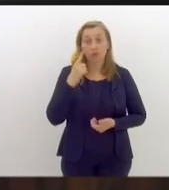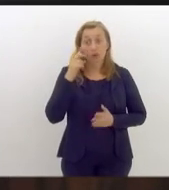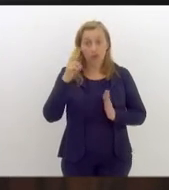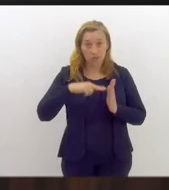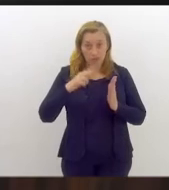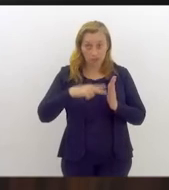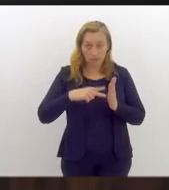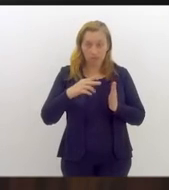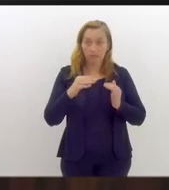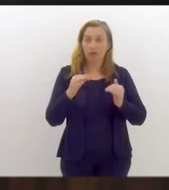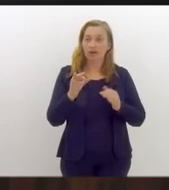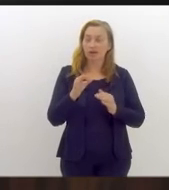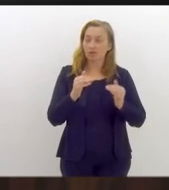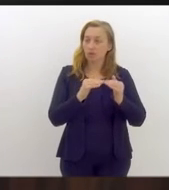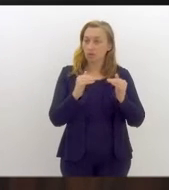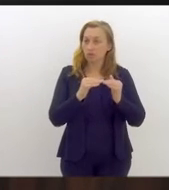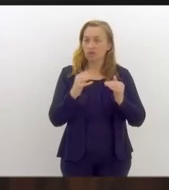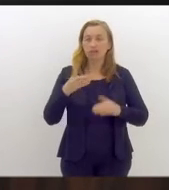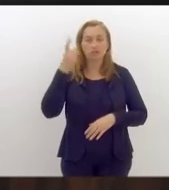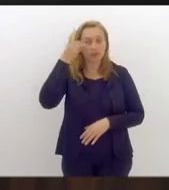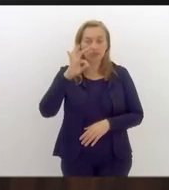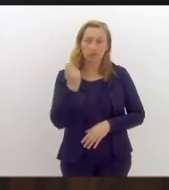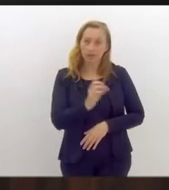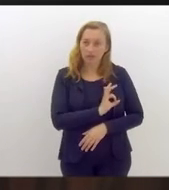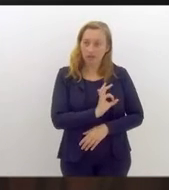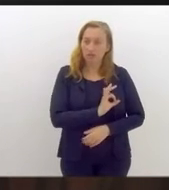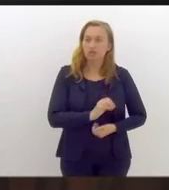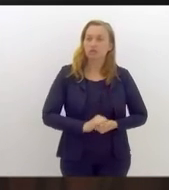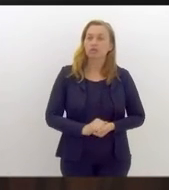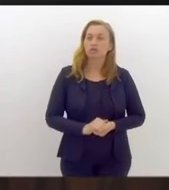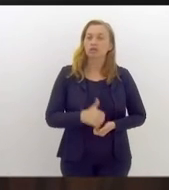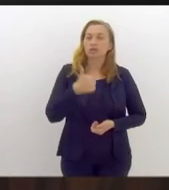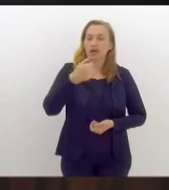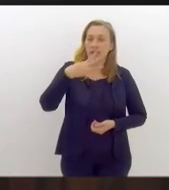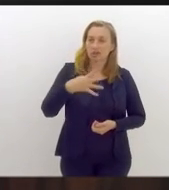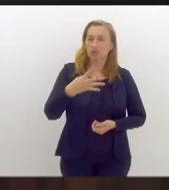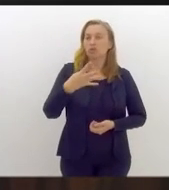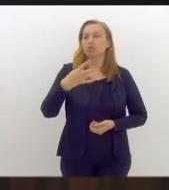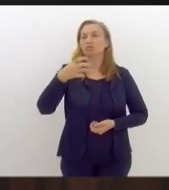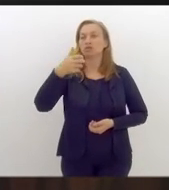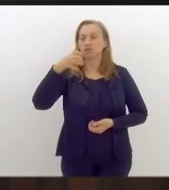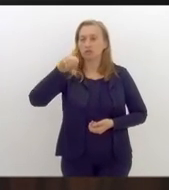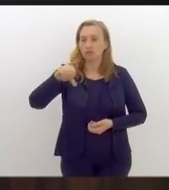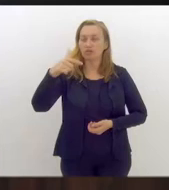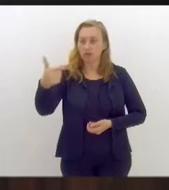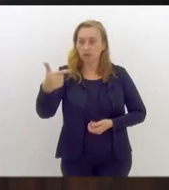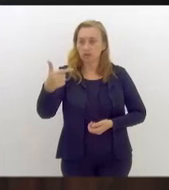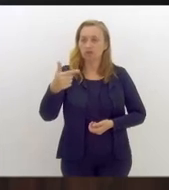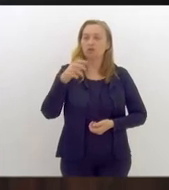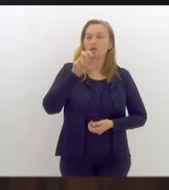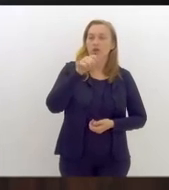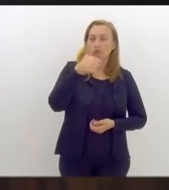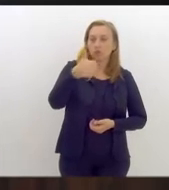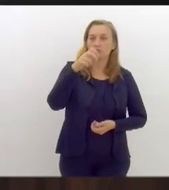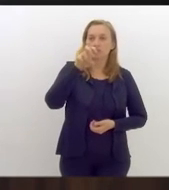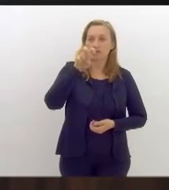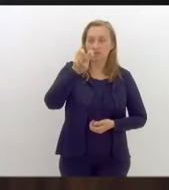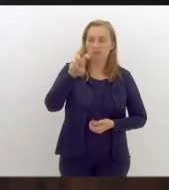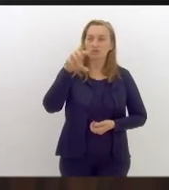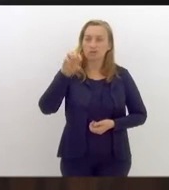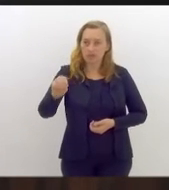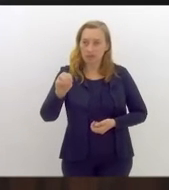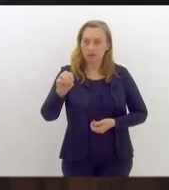para confirmar os da deputada Marta Rocha. O 1492, abstenção. 150,